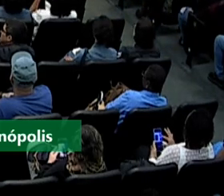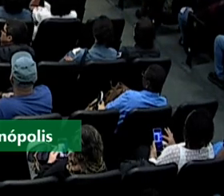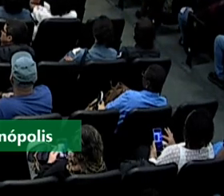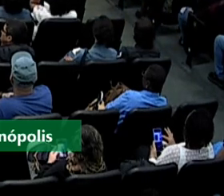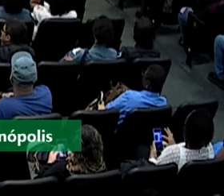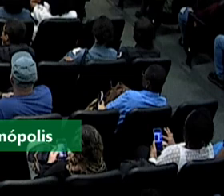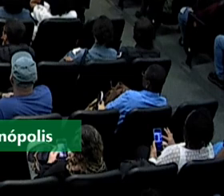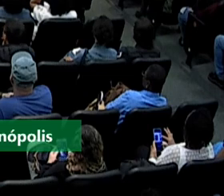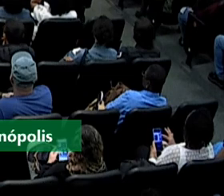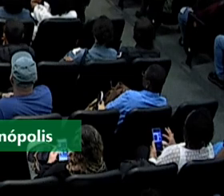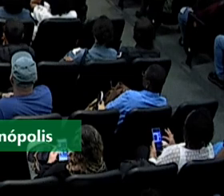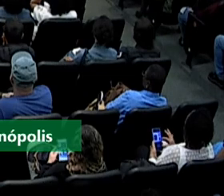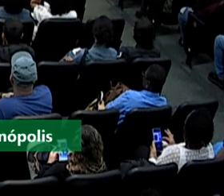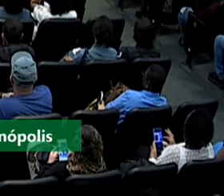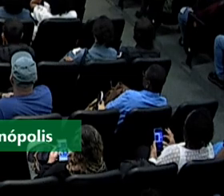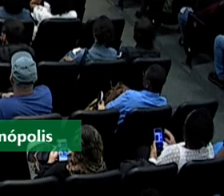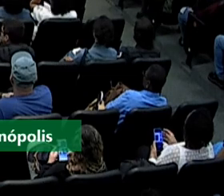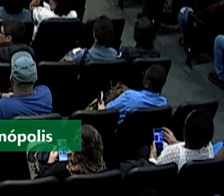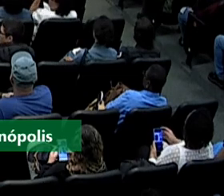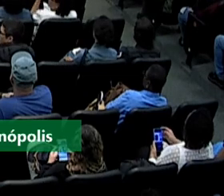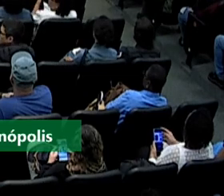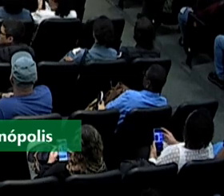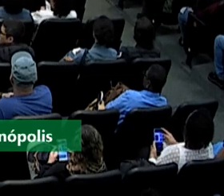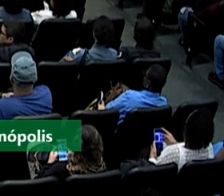localizarem no palco.